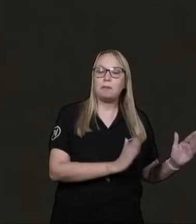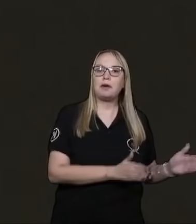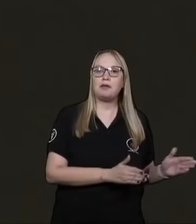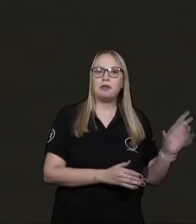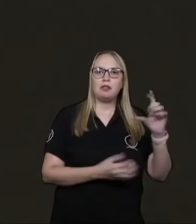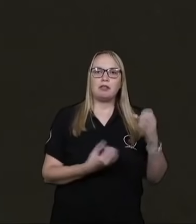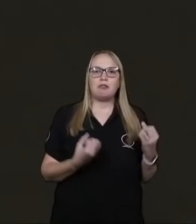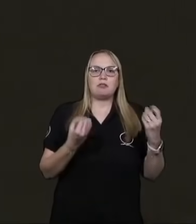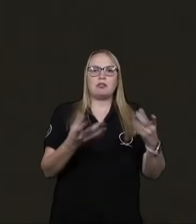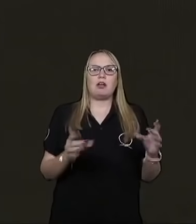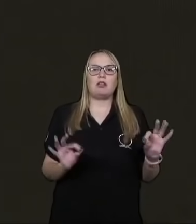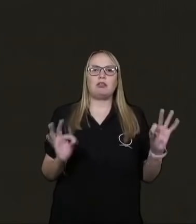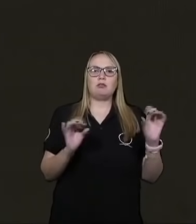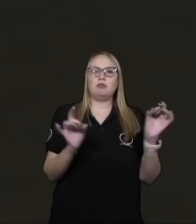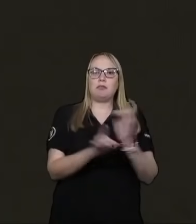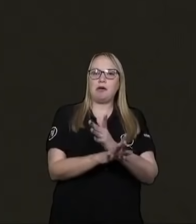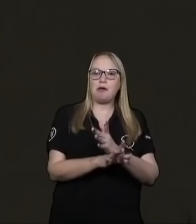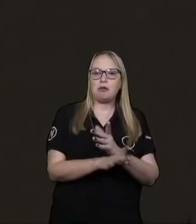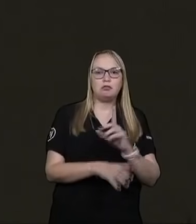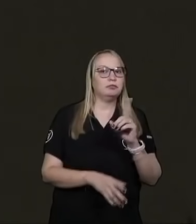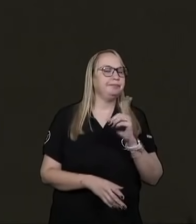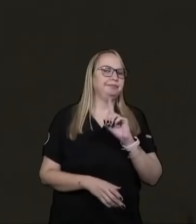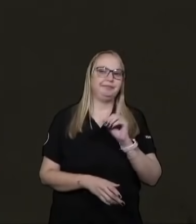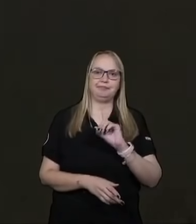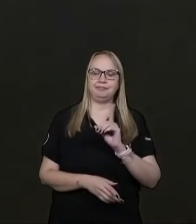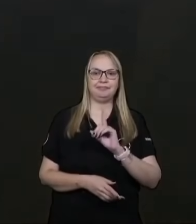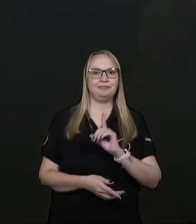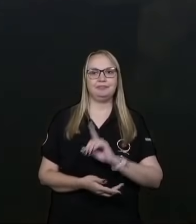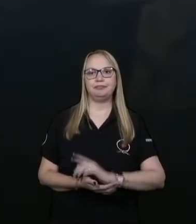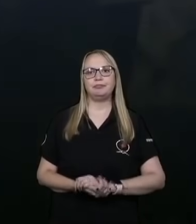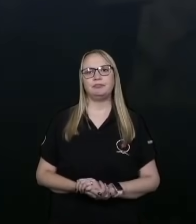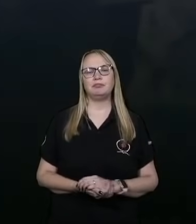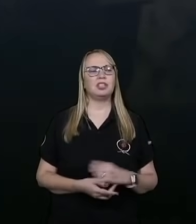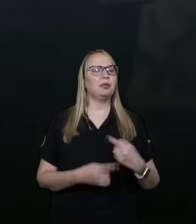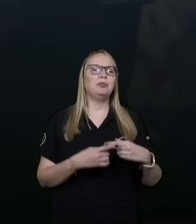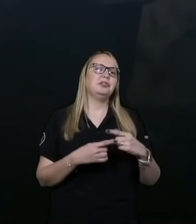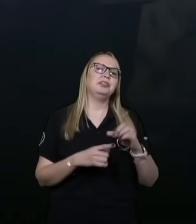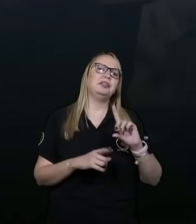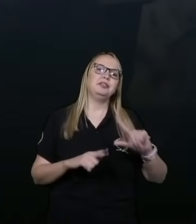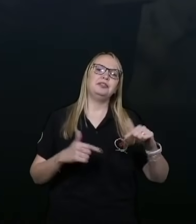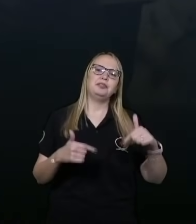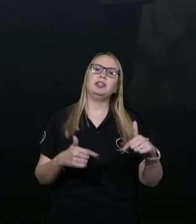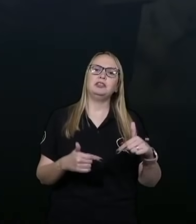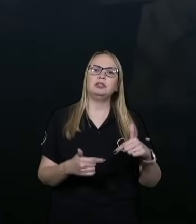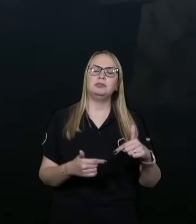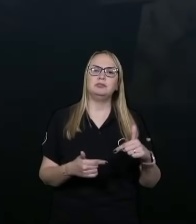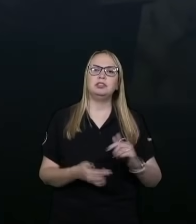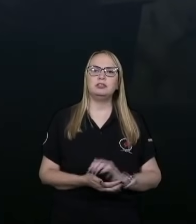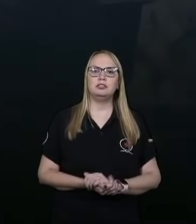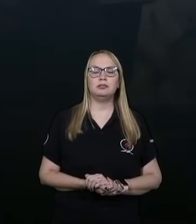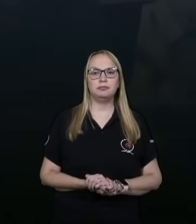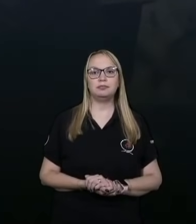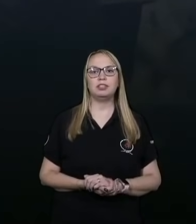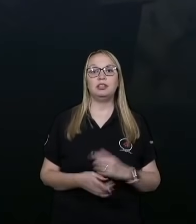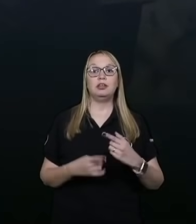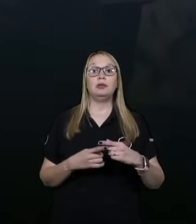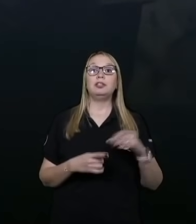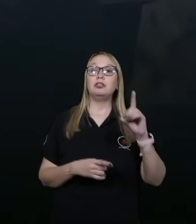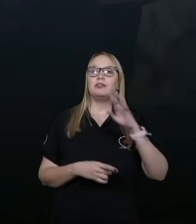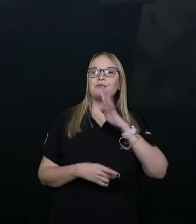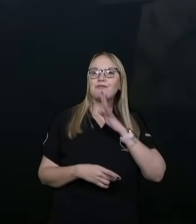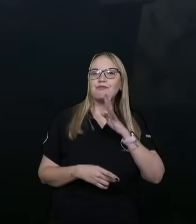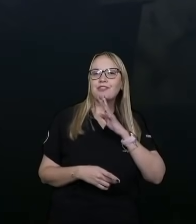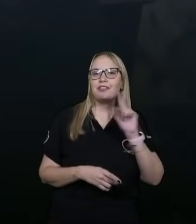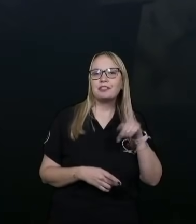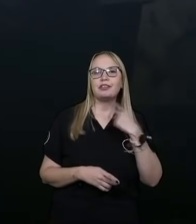se eu não entregar tudo de uma vez só não irmão é porque Deus faz assim porque Deus conhece